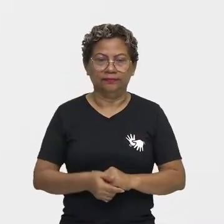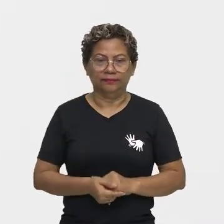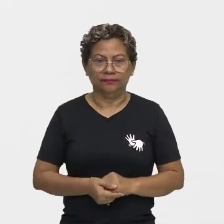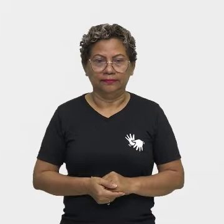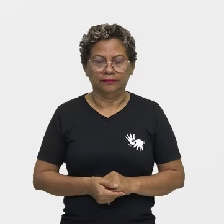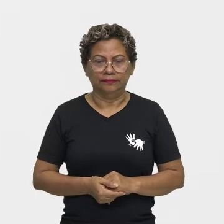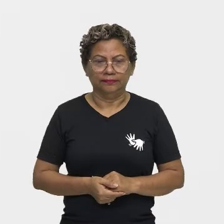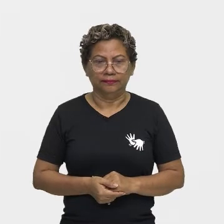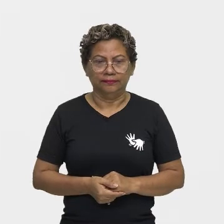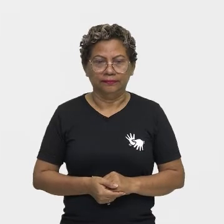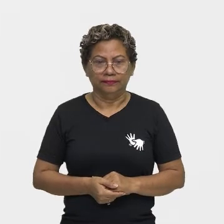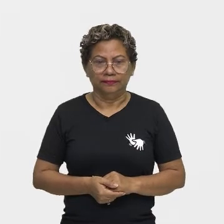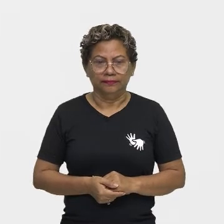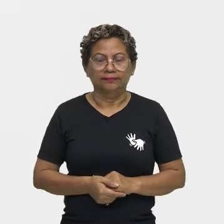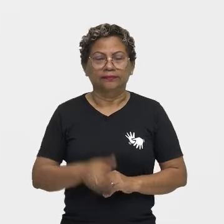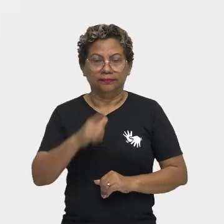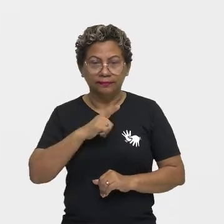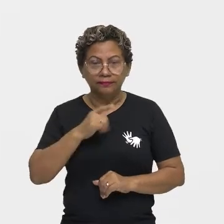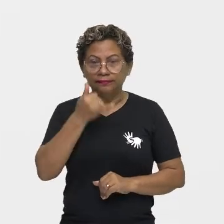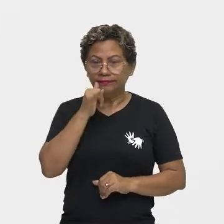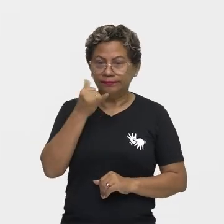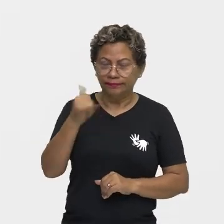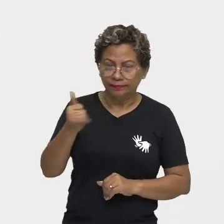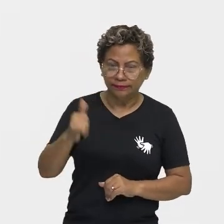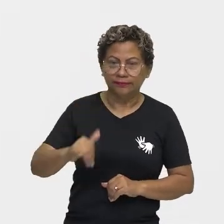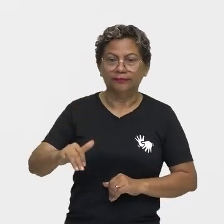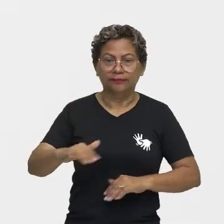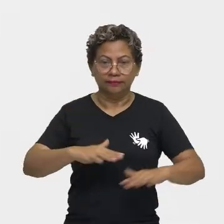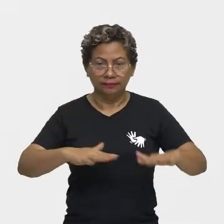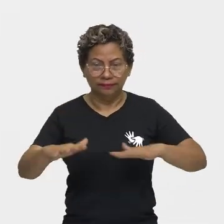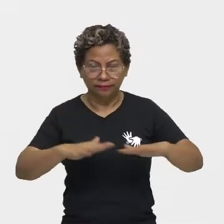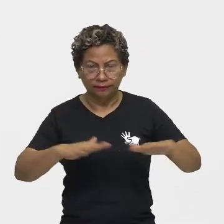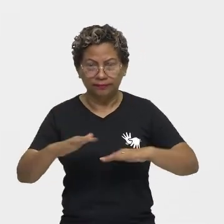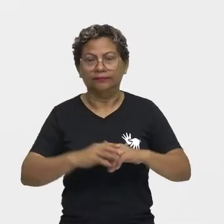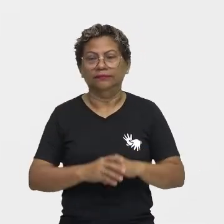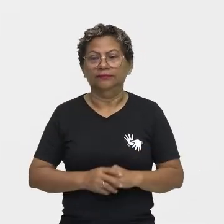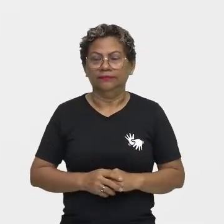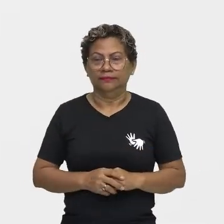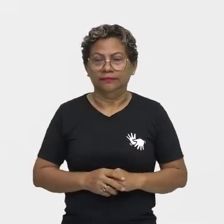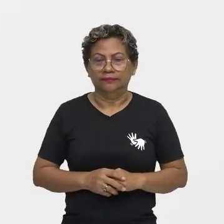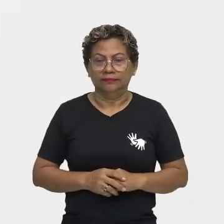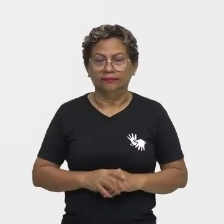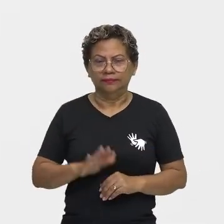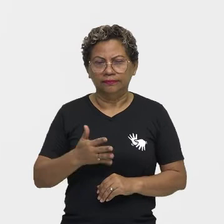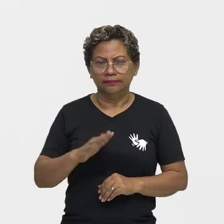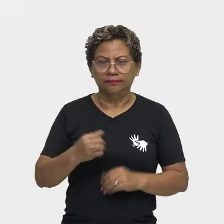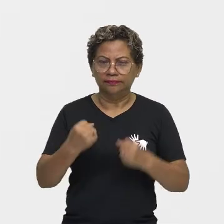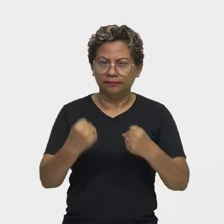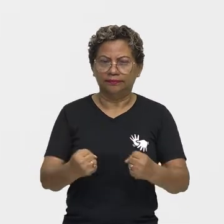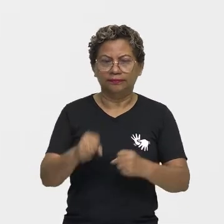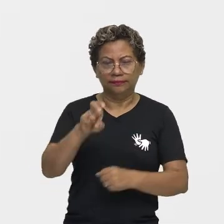que ele fala para determinar a energia cinética de um móvel de massa de 50 kg